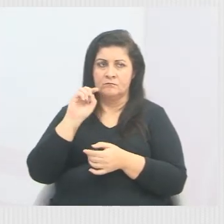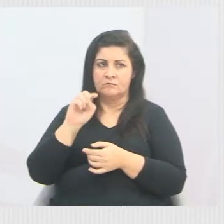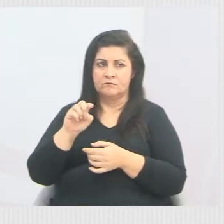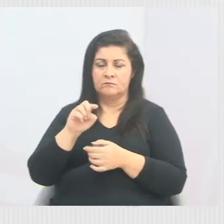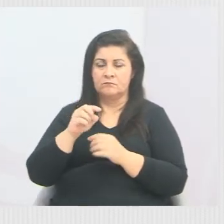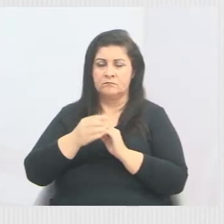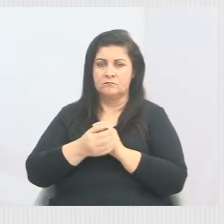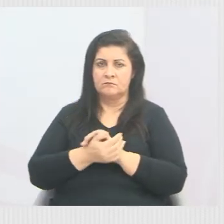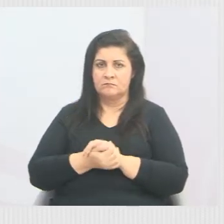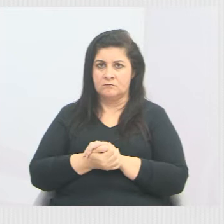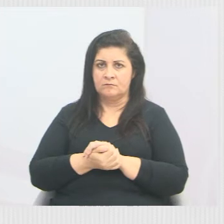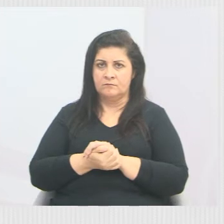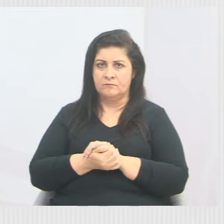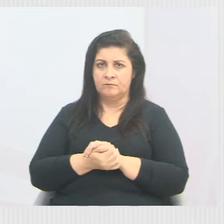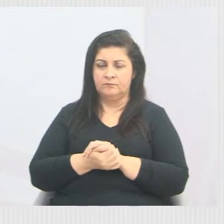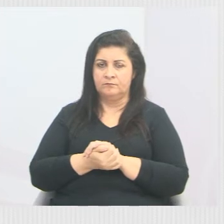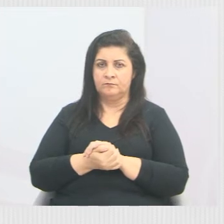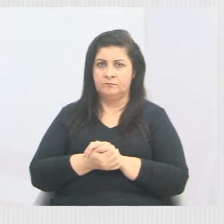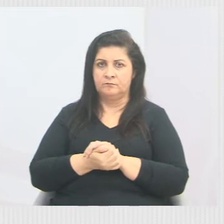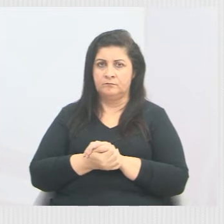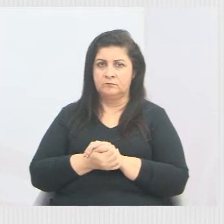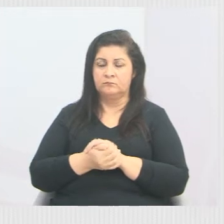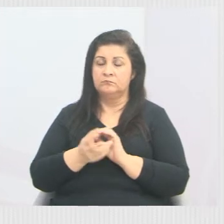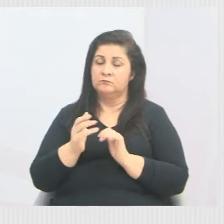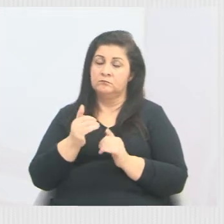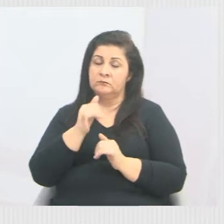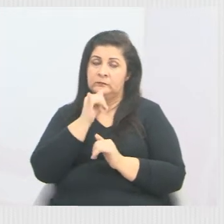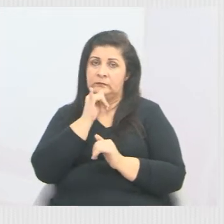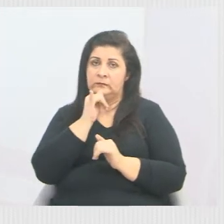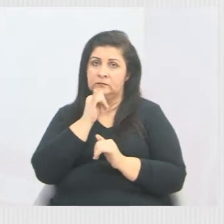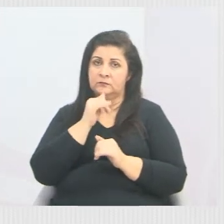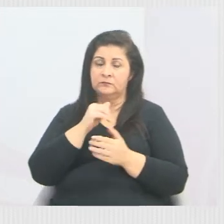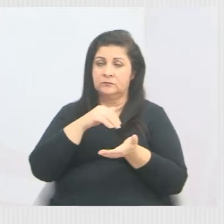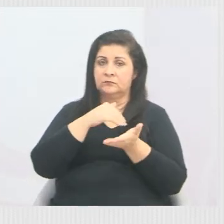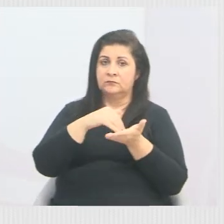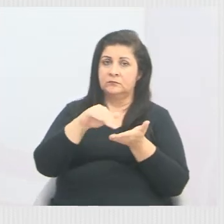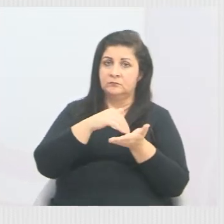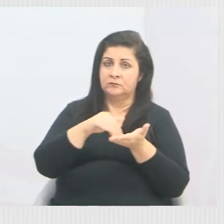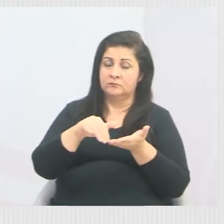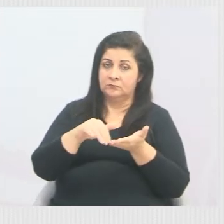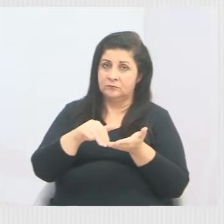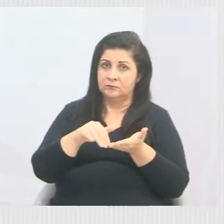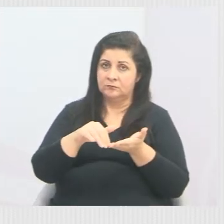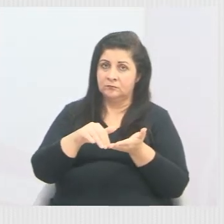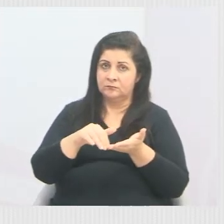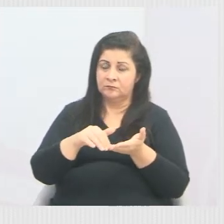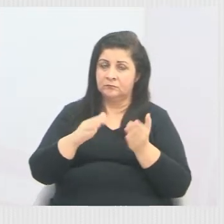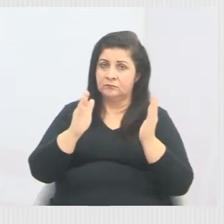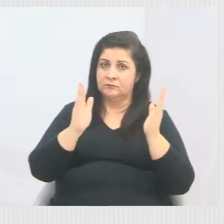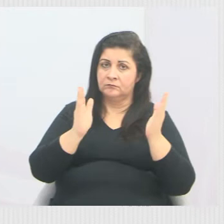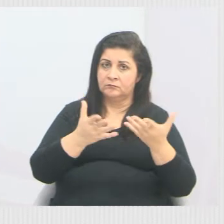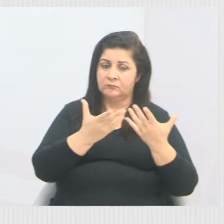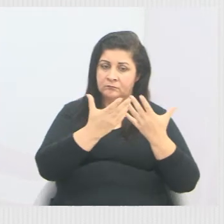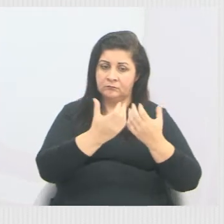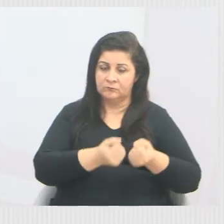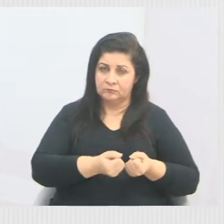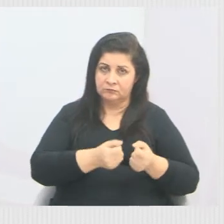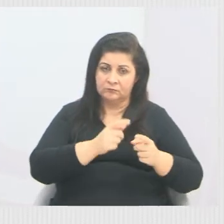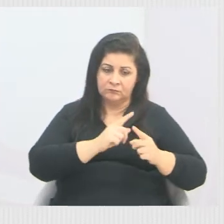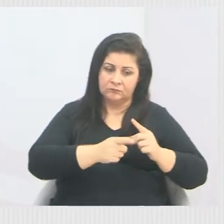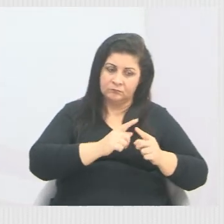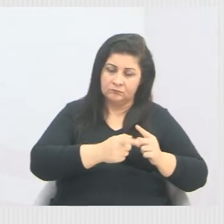630.248. O que pode ser, por exemplo, a secretaria, mesmo que ela tenha recebido o seu